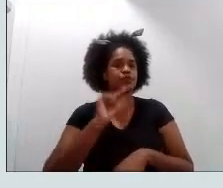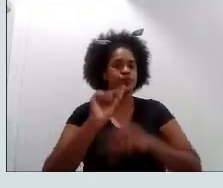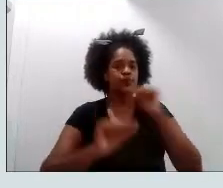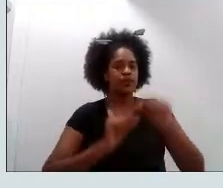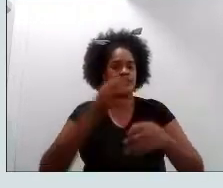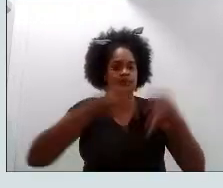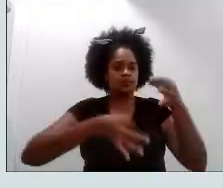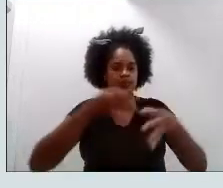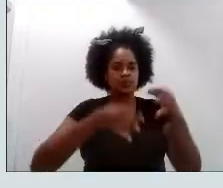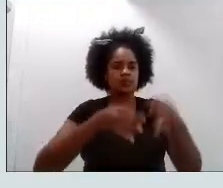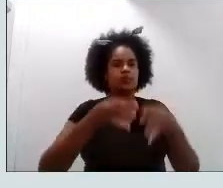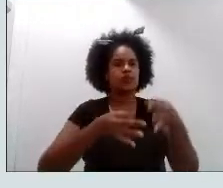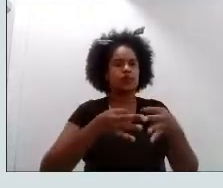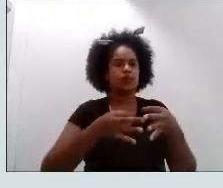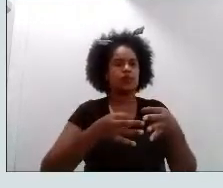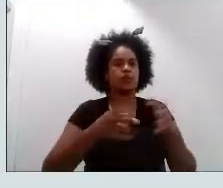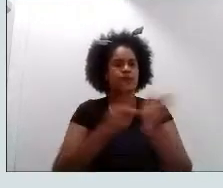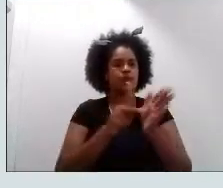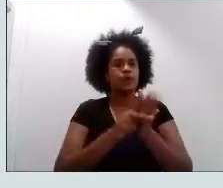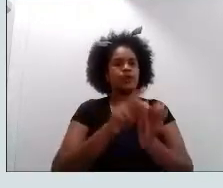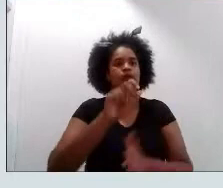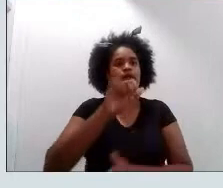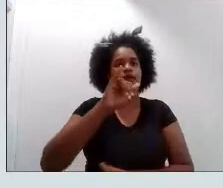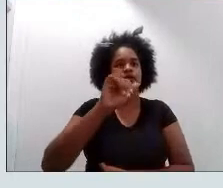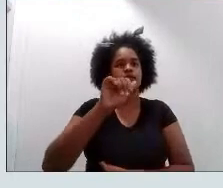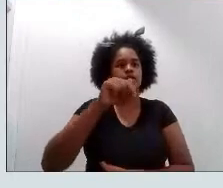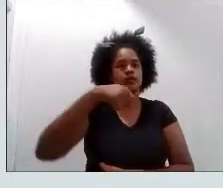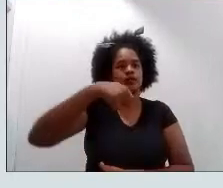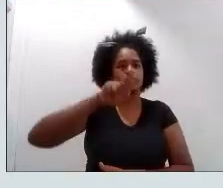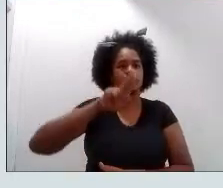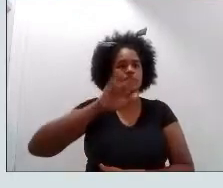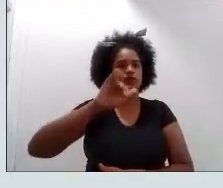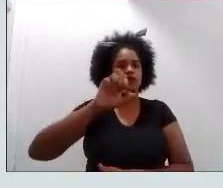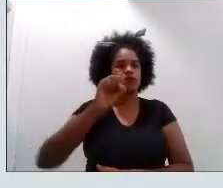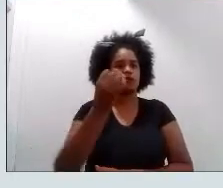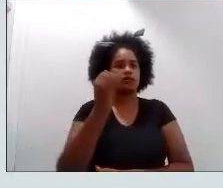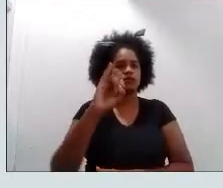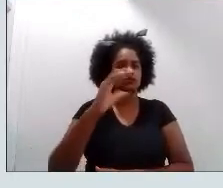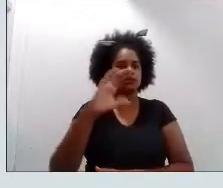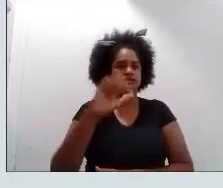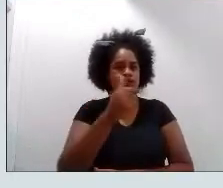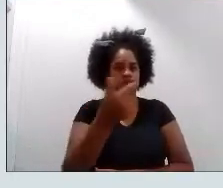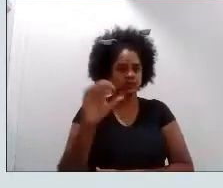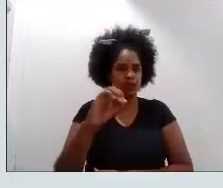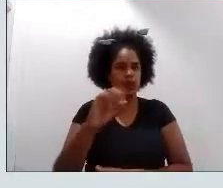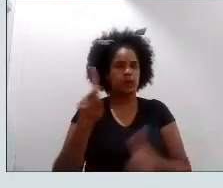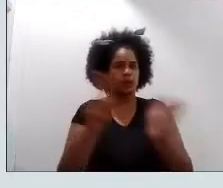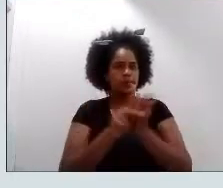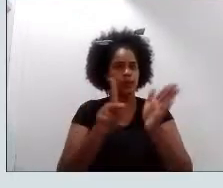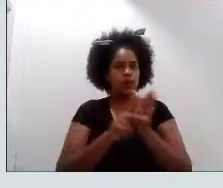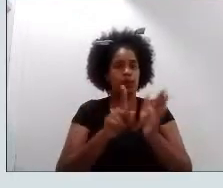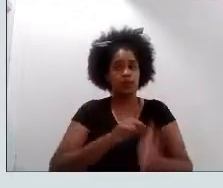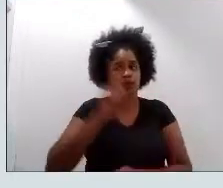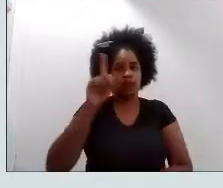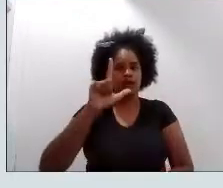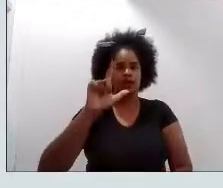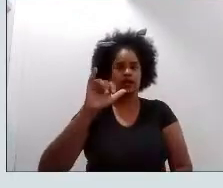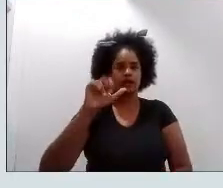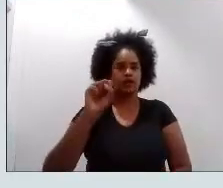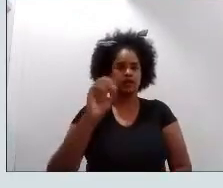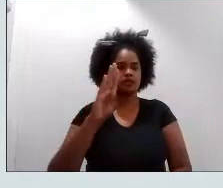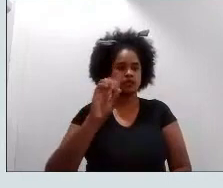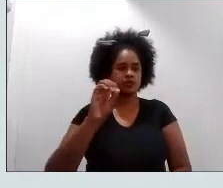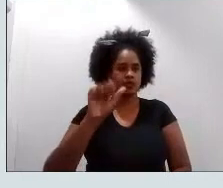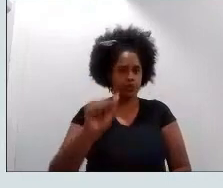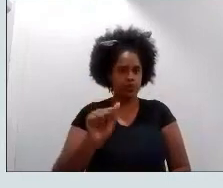Inquisição. Aqui não tinha. O tribunal era o Tribunal de Lisboa. O regime que existia era o regime do padroado,